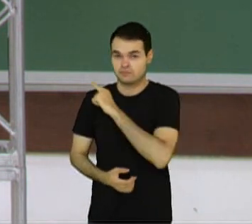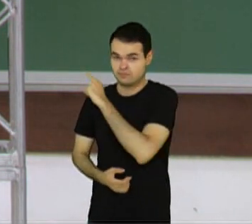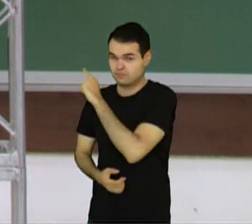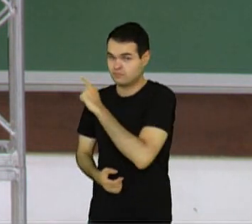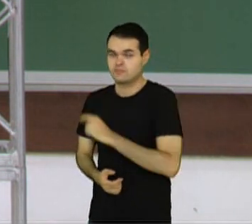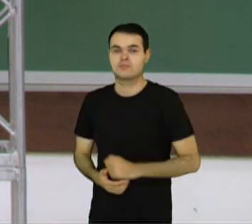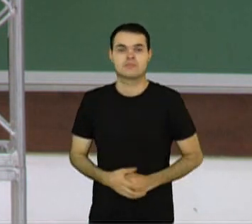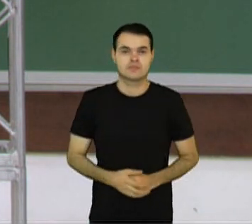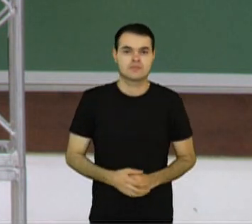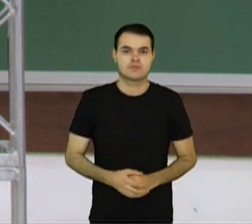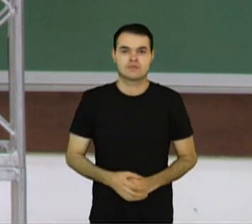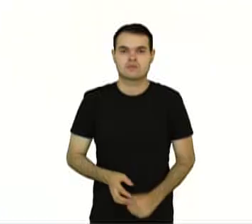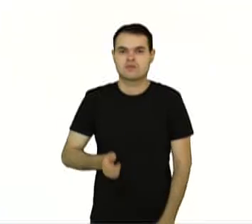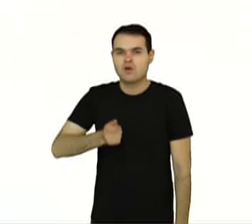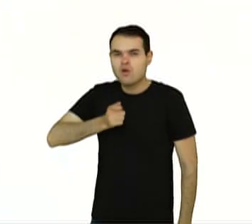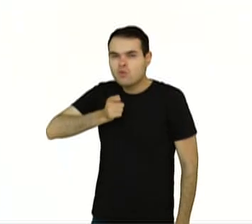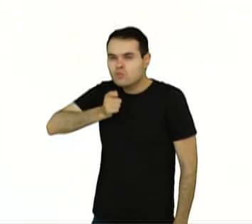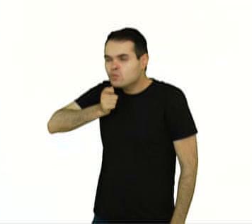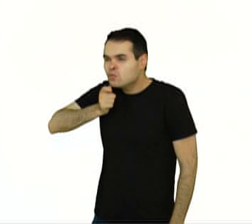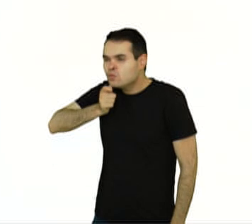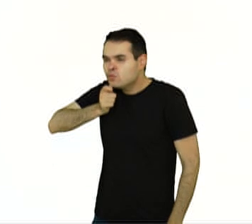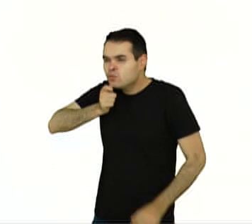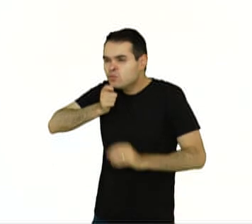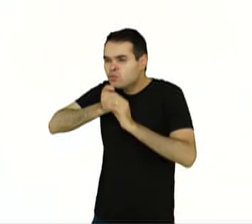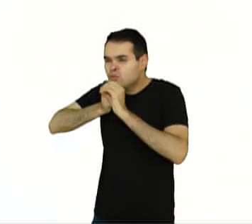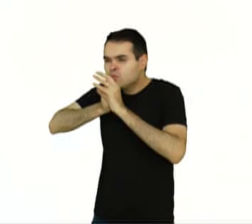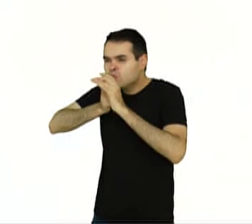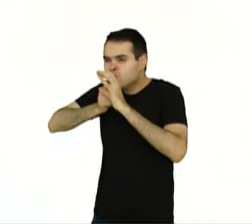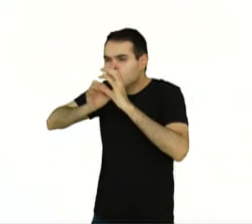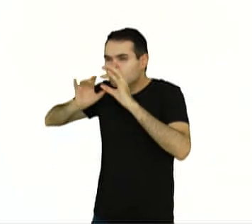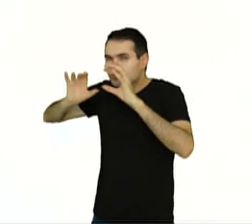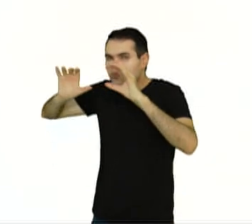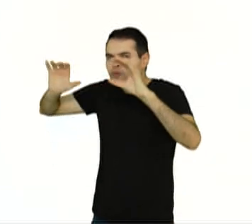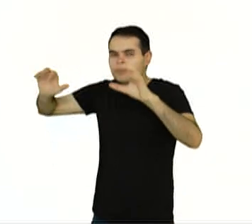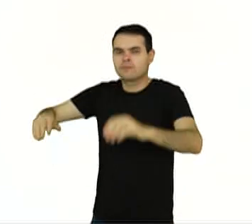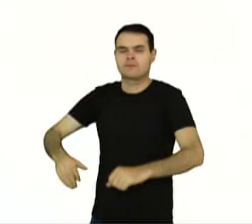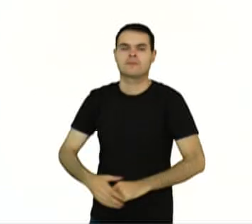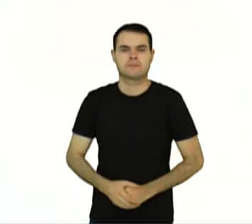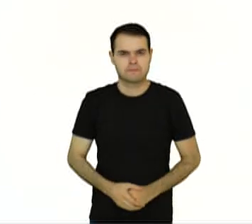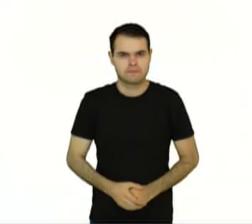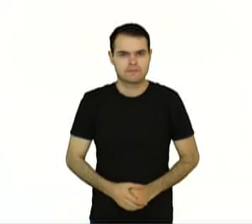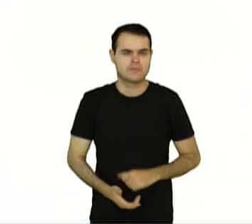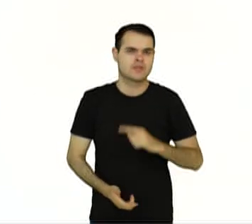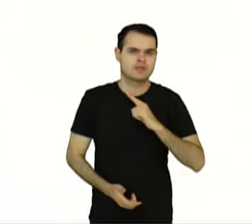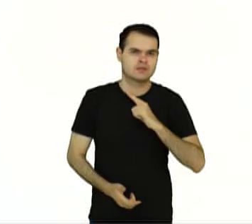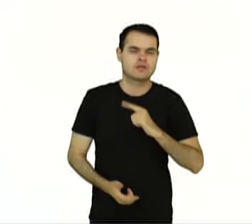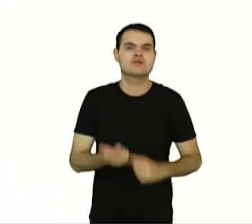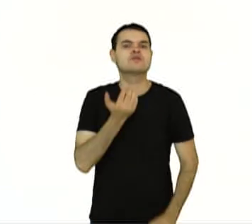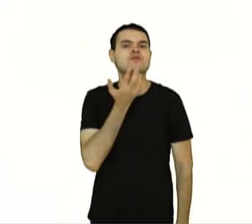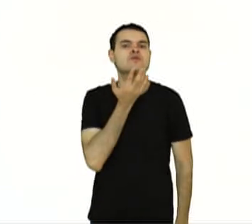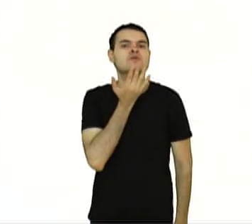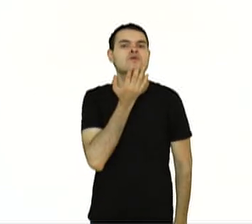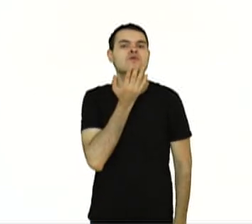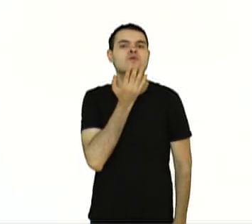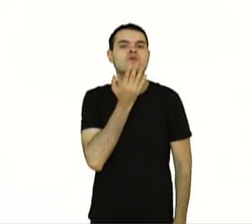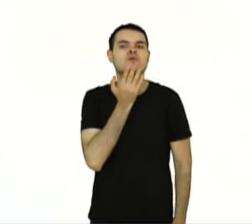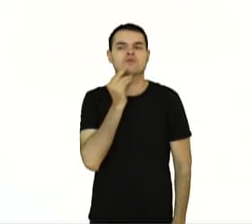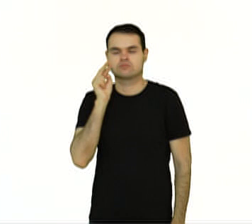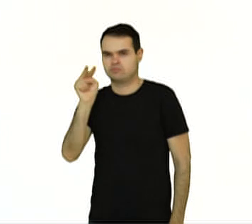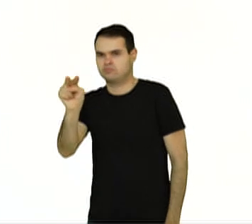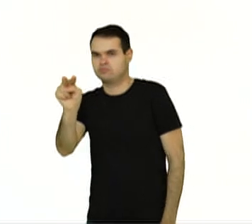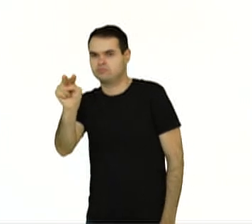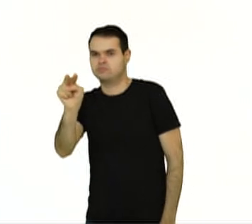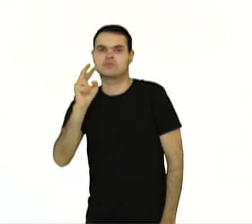Então temos a ideia de uma bolha de sabão. Percebam que você vai ter essa ideia da coloração e até o reflexo você consegue